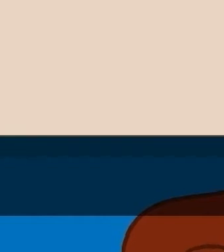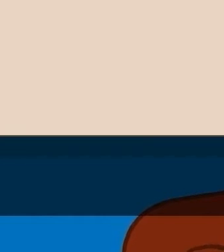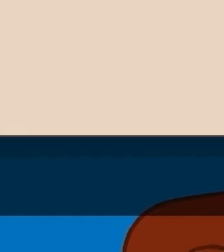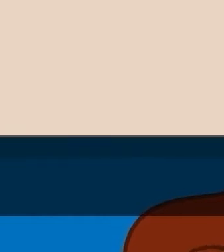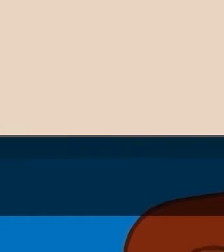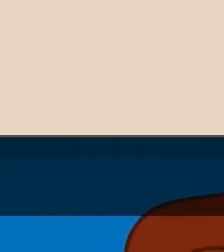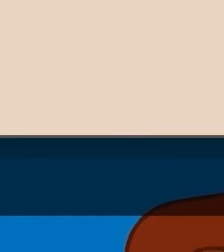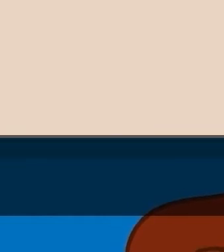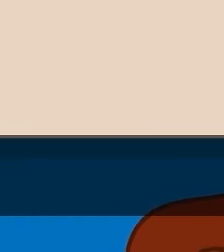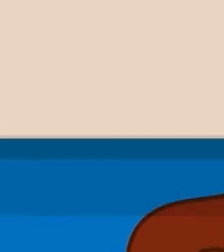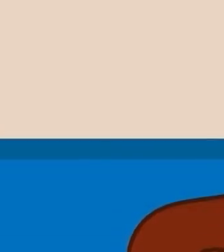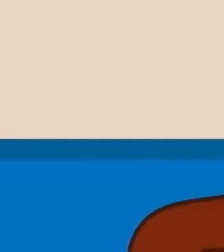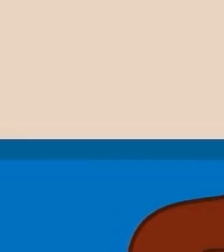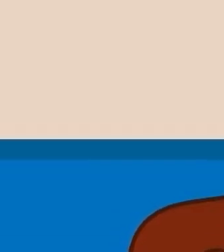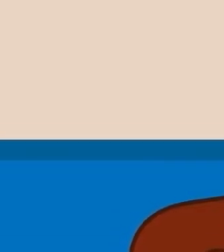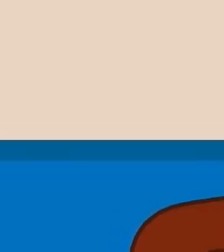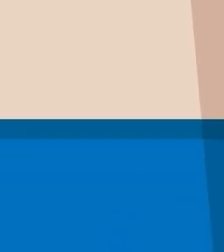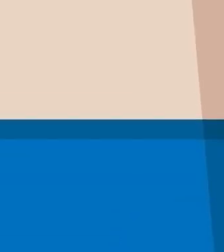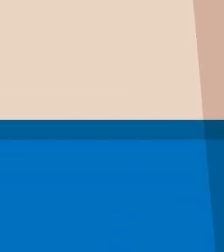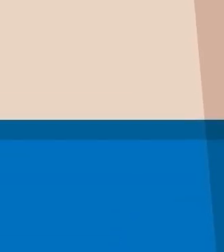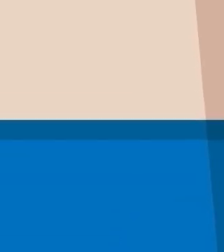Are they from around here?